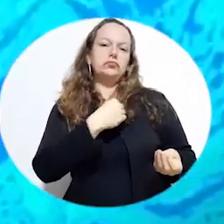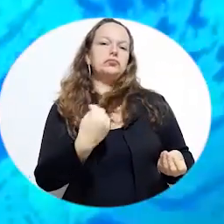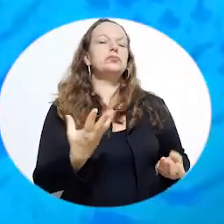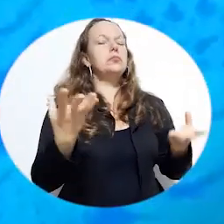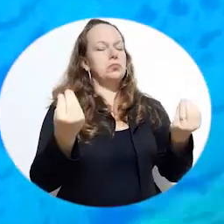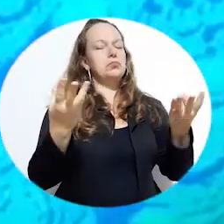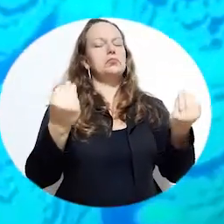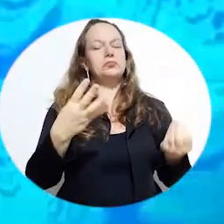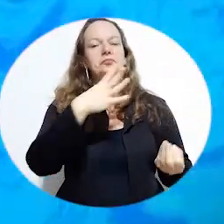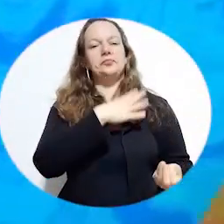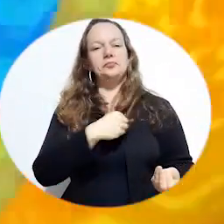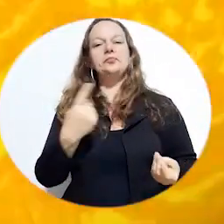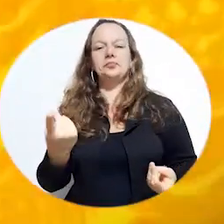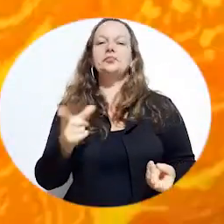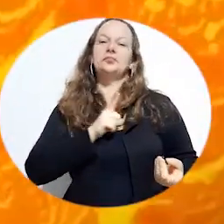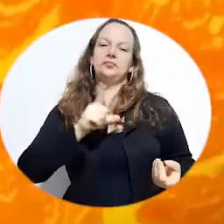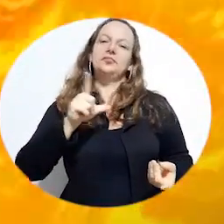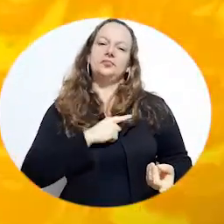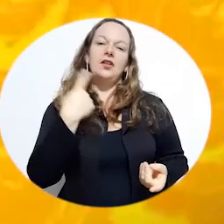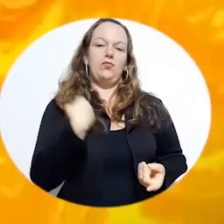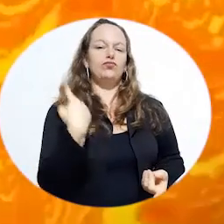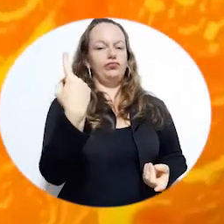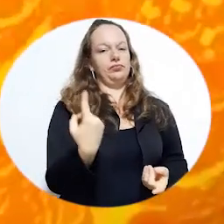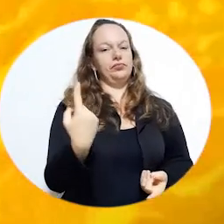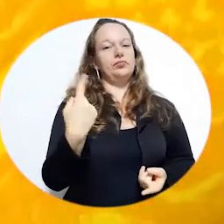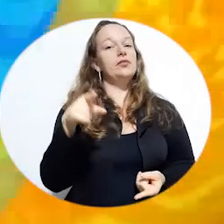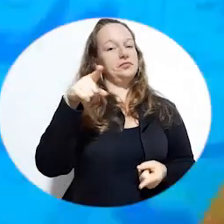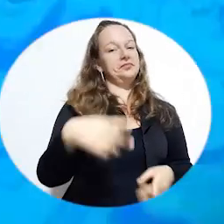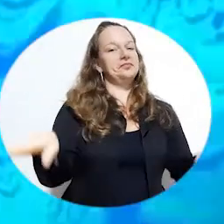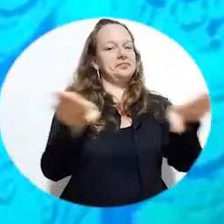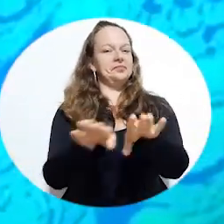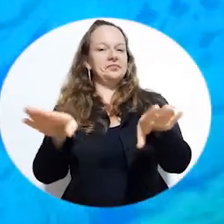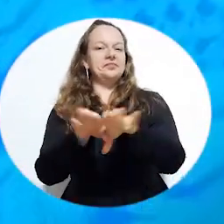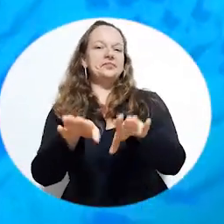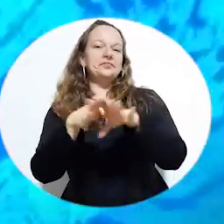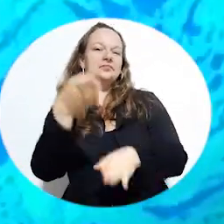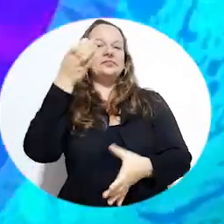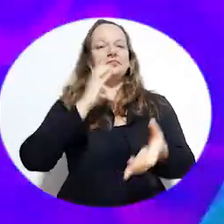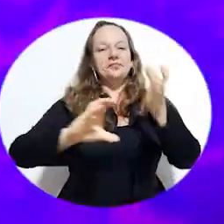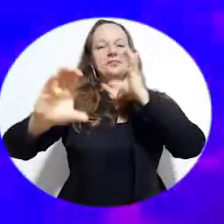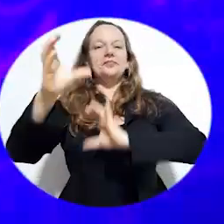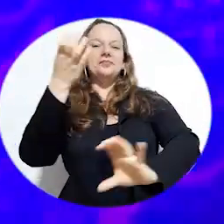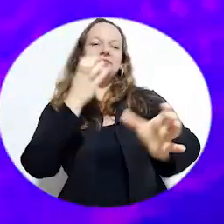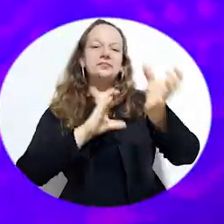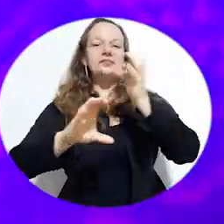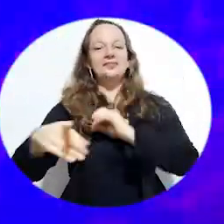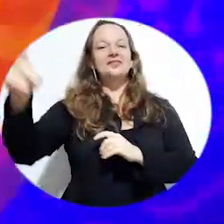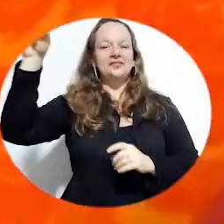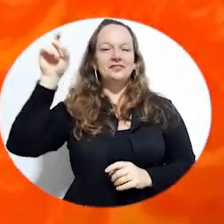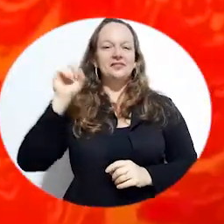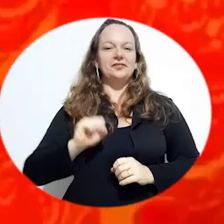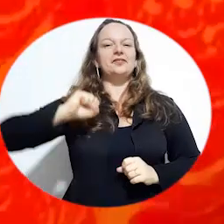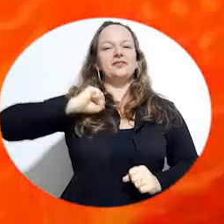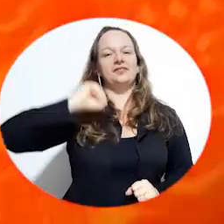muitos filhos ele tem. Eu sou um deles, você também. Louvemos